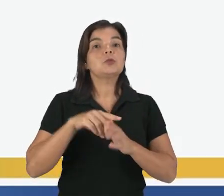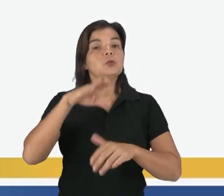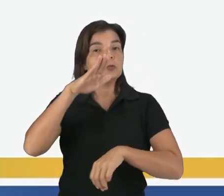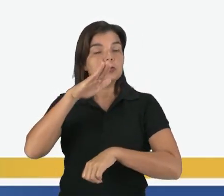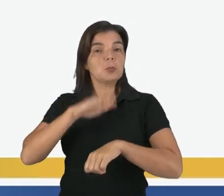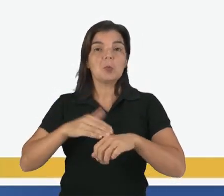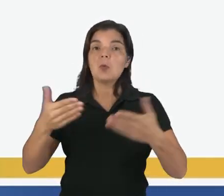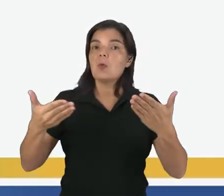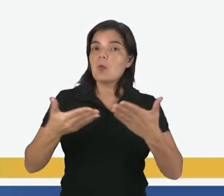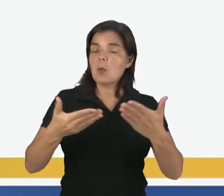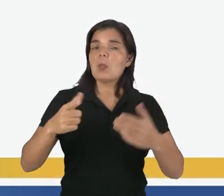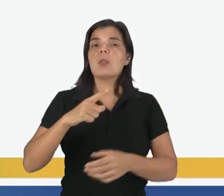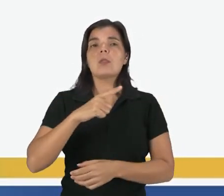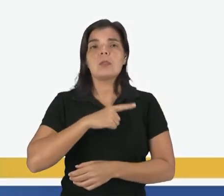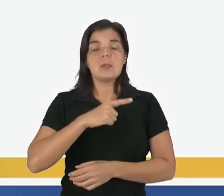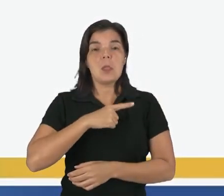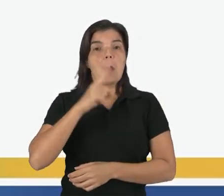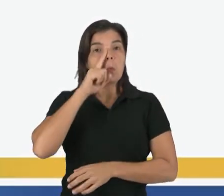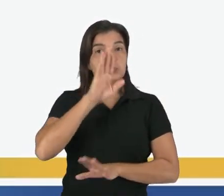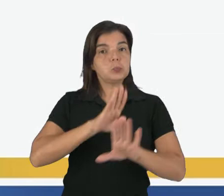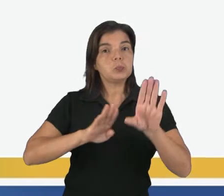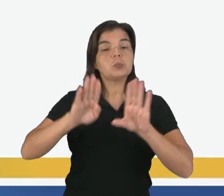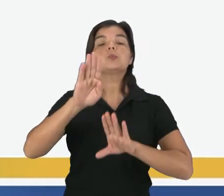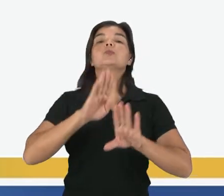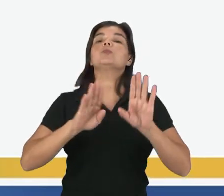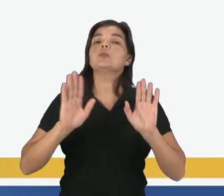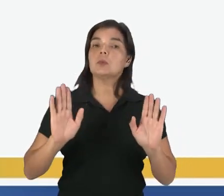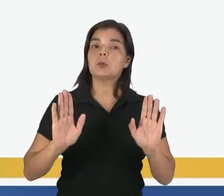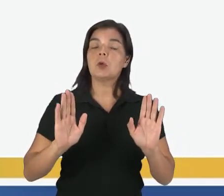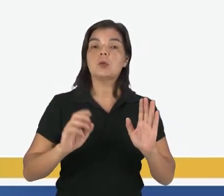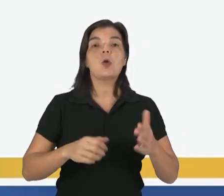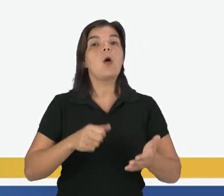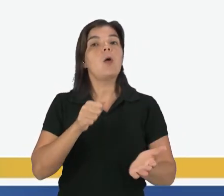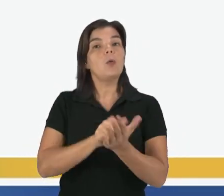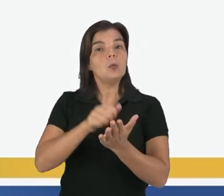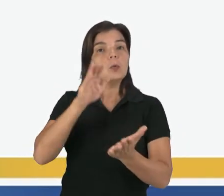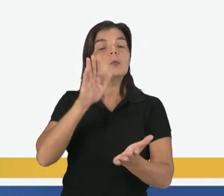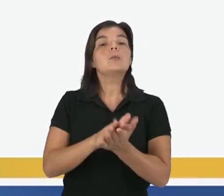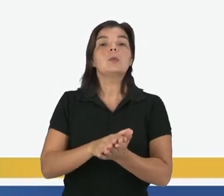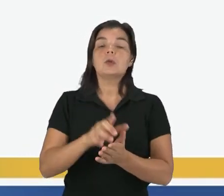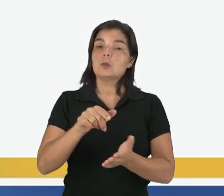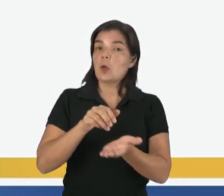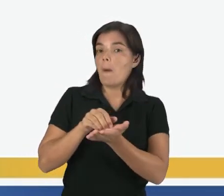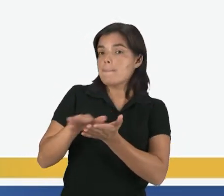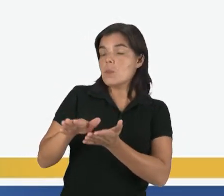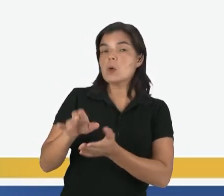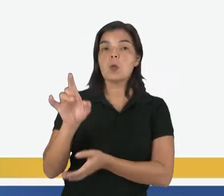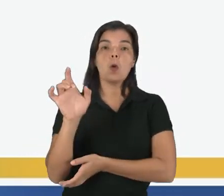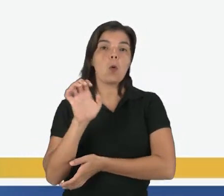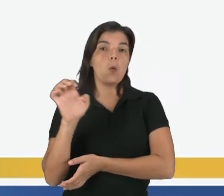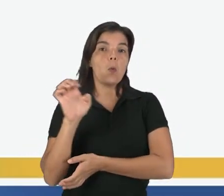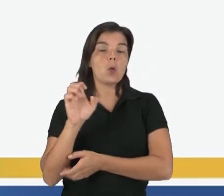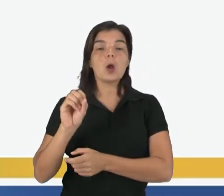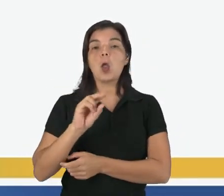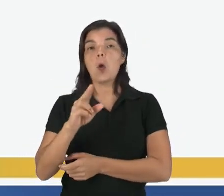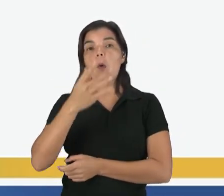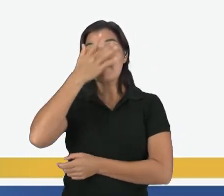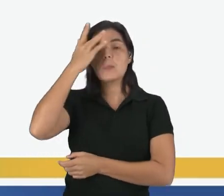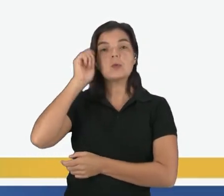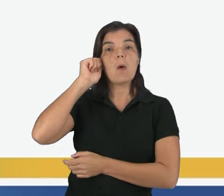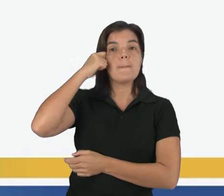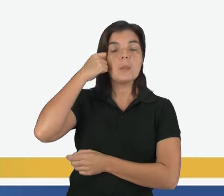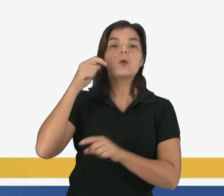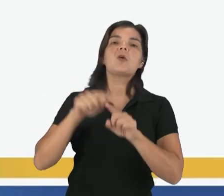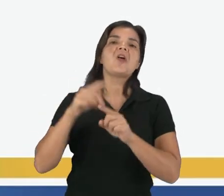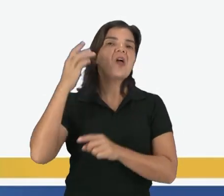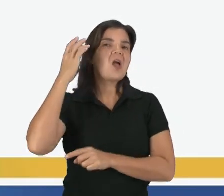contratar. Hoje em dia, existe o alto risco de você tomar um processo caso queira demitir um gay ou um negro. Acho